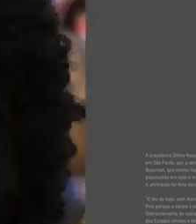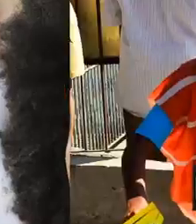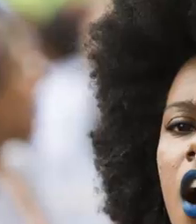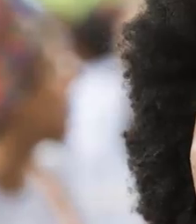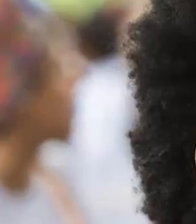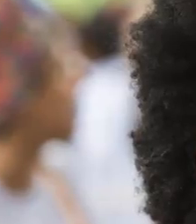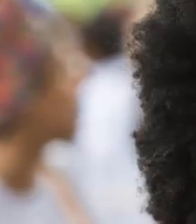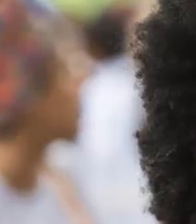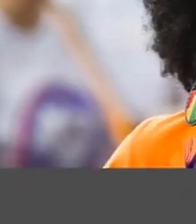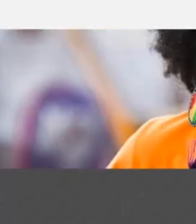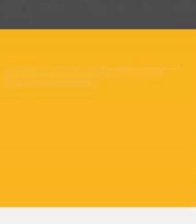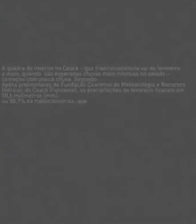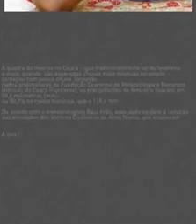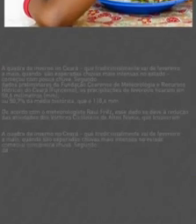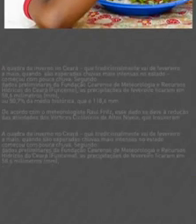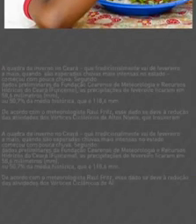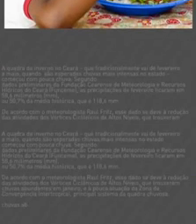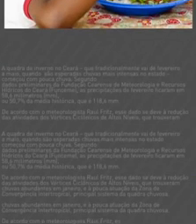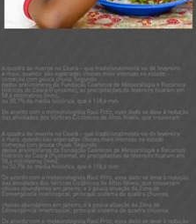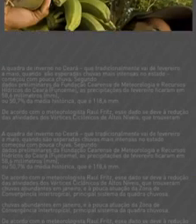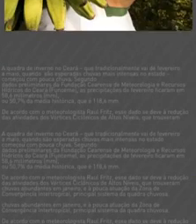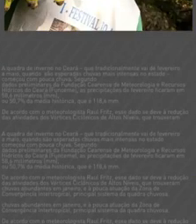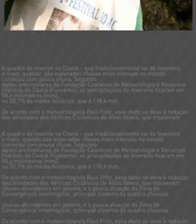Federal i